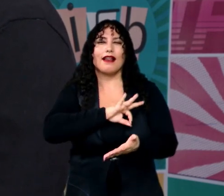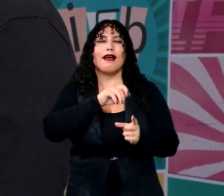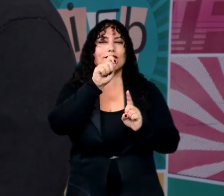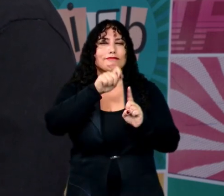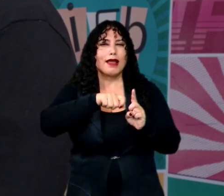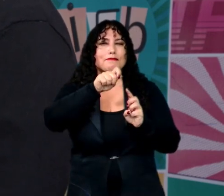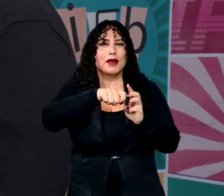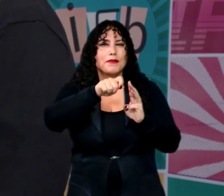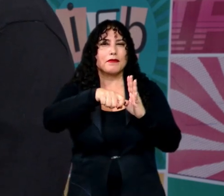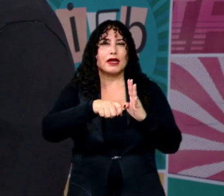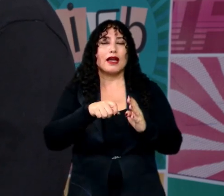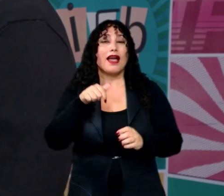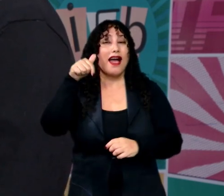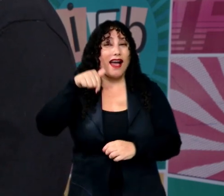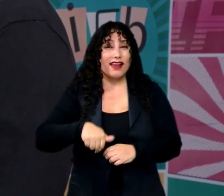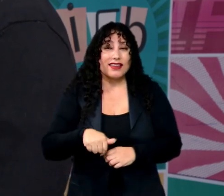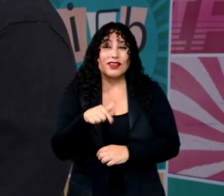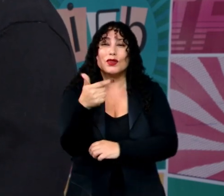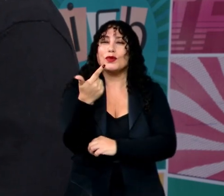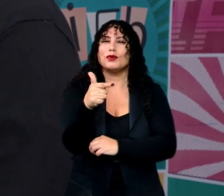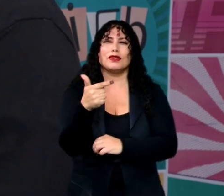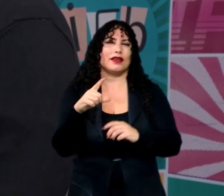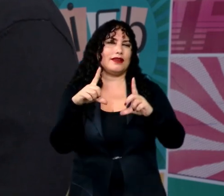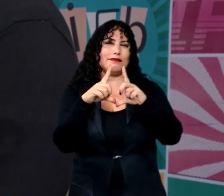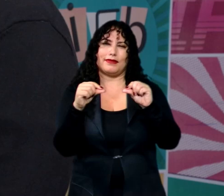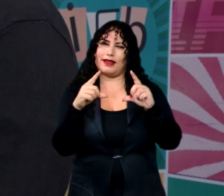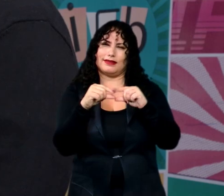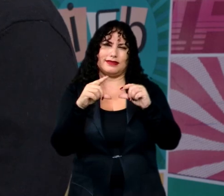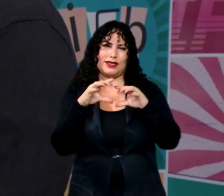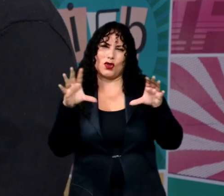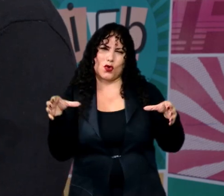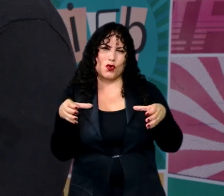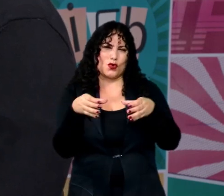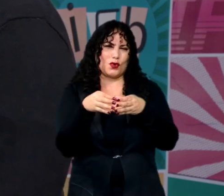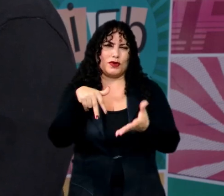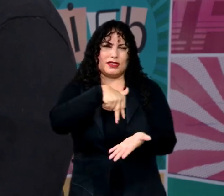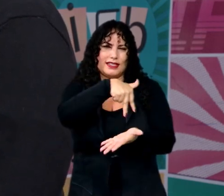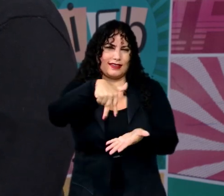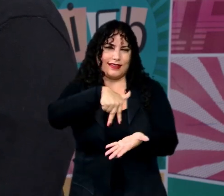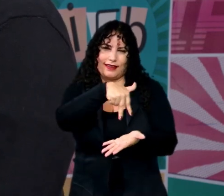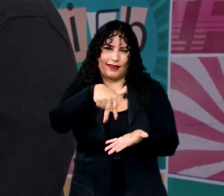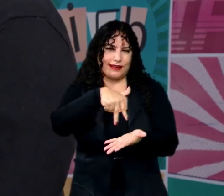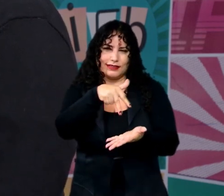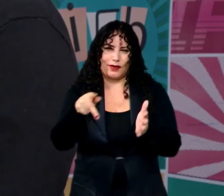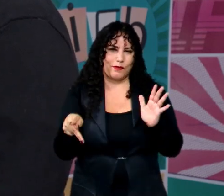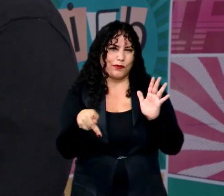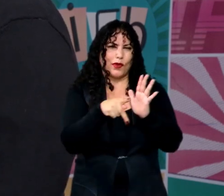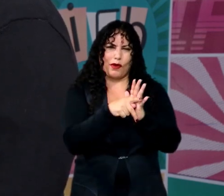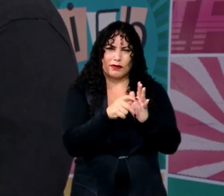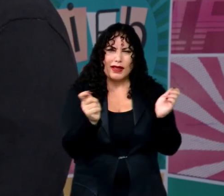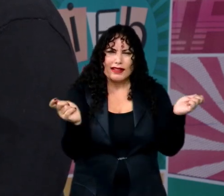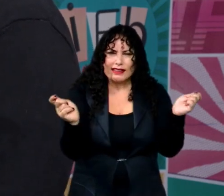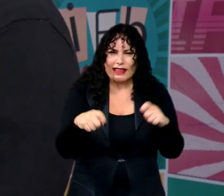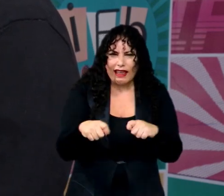mensal. Isso a gente não tem em Brasília. A gente não tem uma companhia de dança em É um Brasília. potencial, a gente poderia ter,